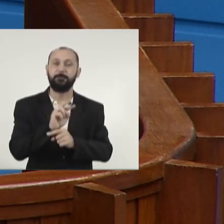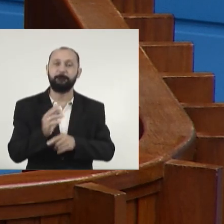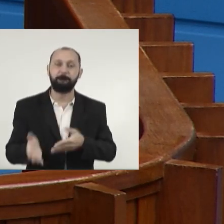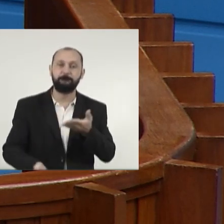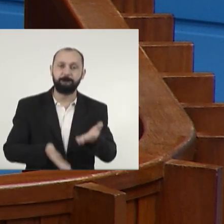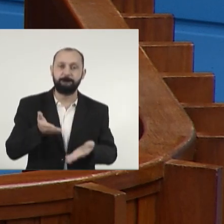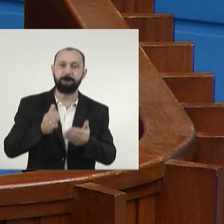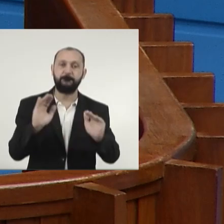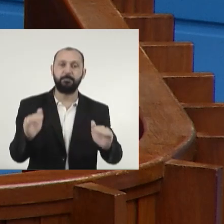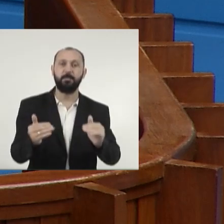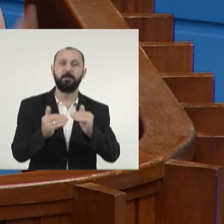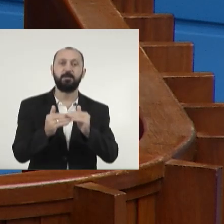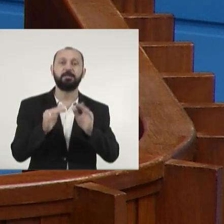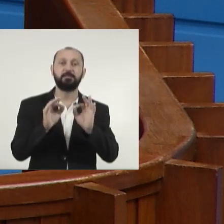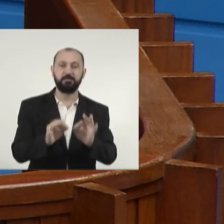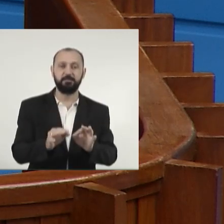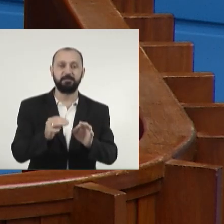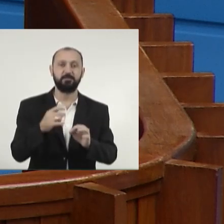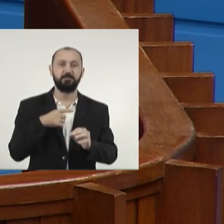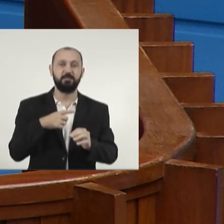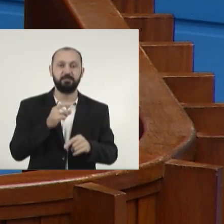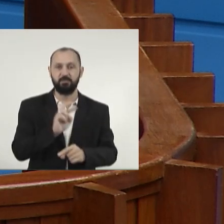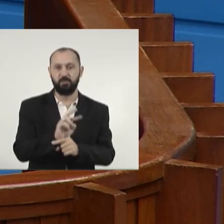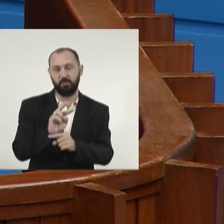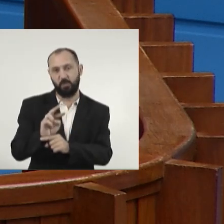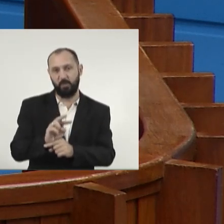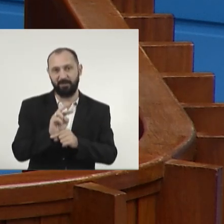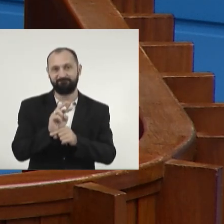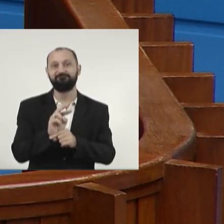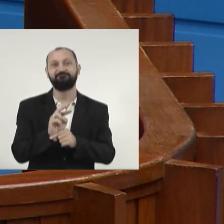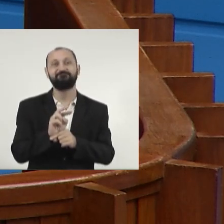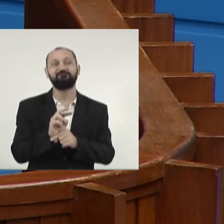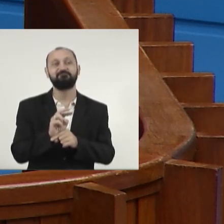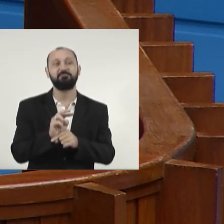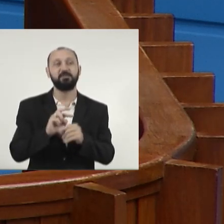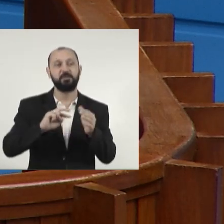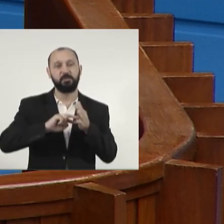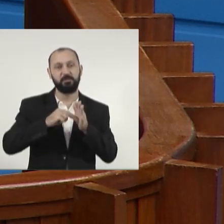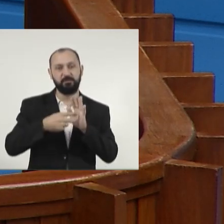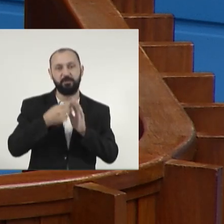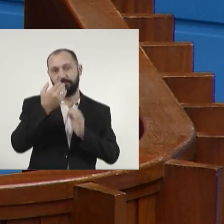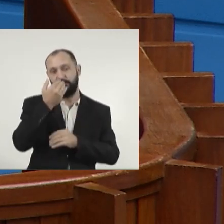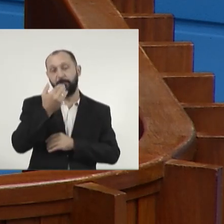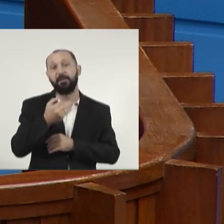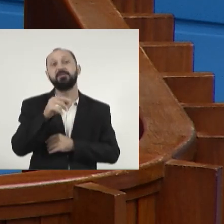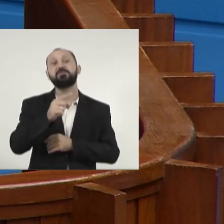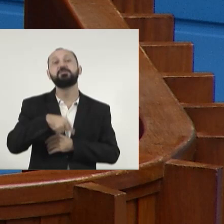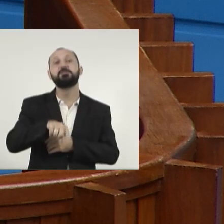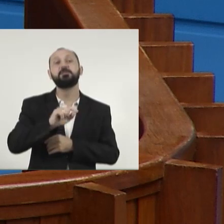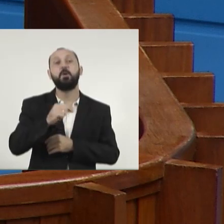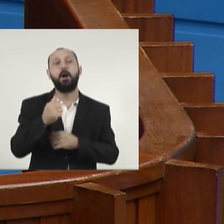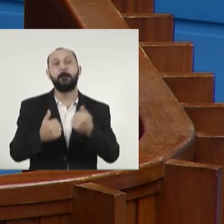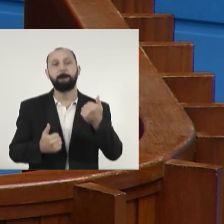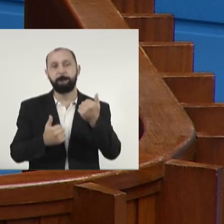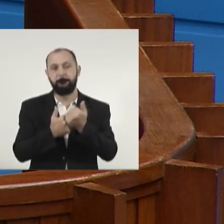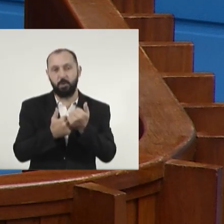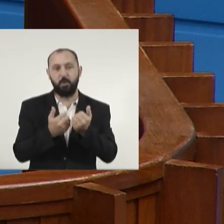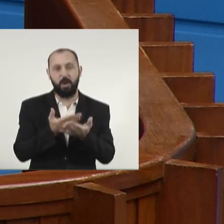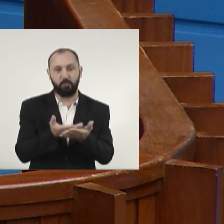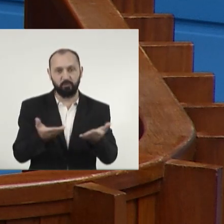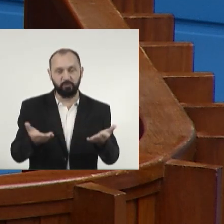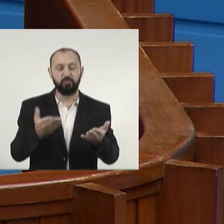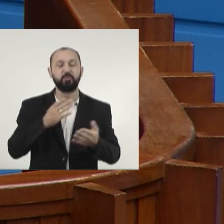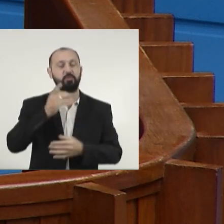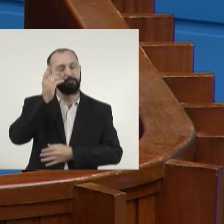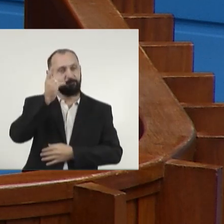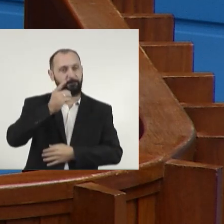tratamento adequado, que ela seja bem cuidada. Então, nesse sentido, nós pedimos aqui, né, o apoio de todos os